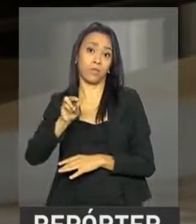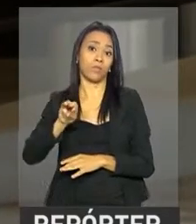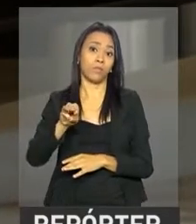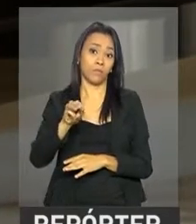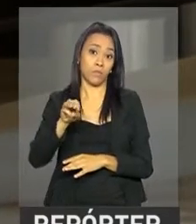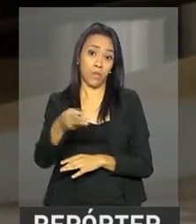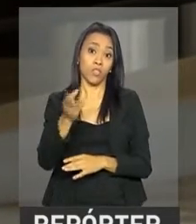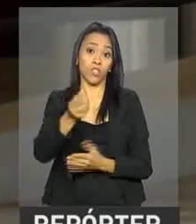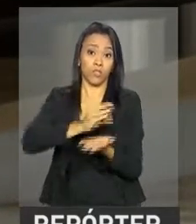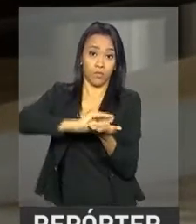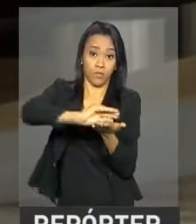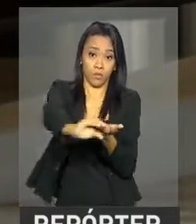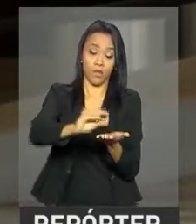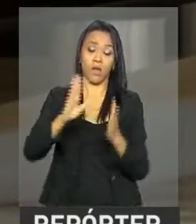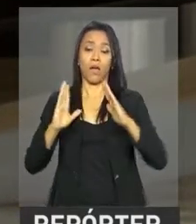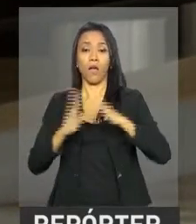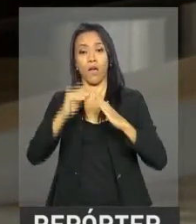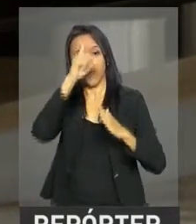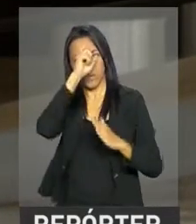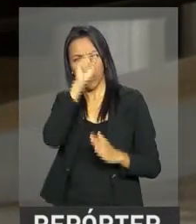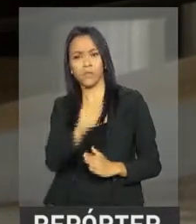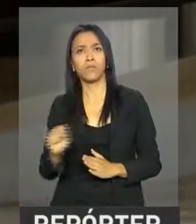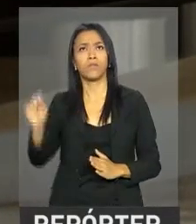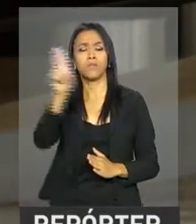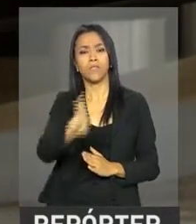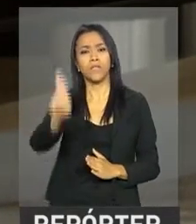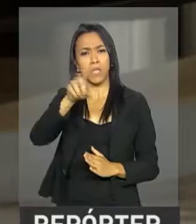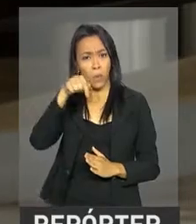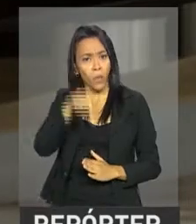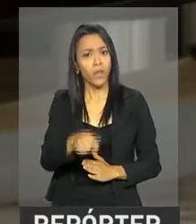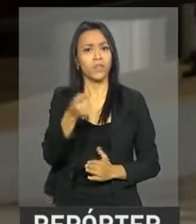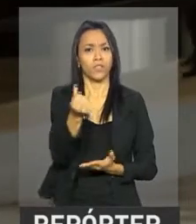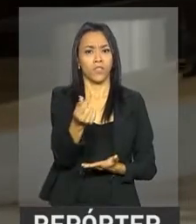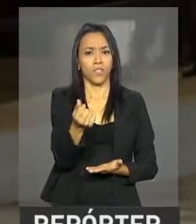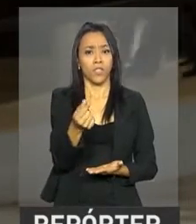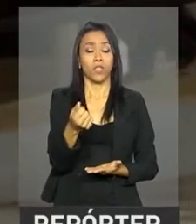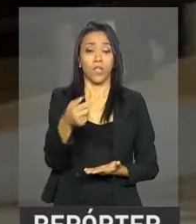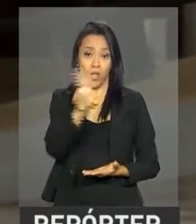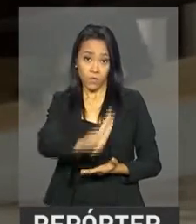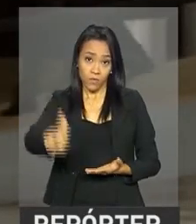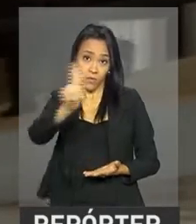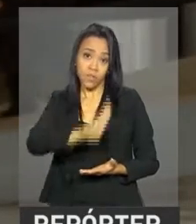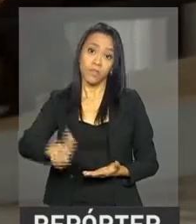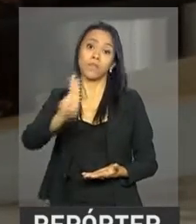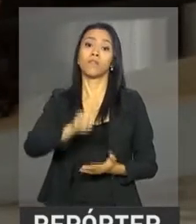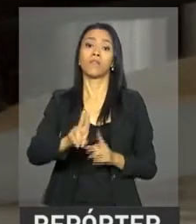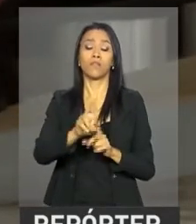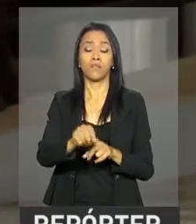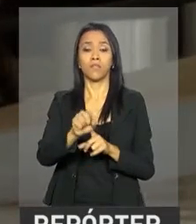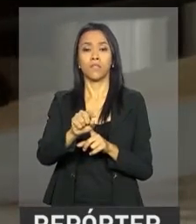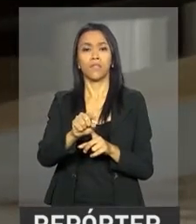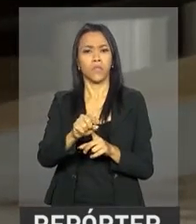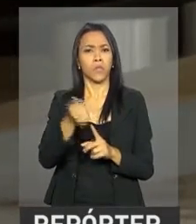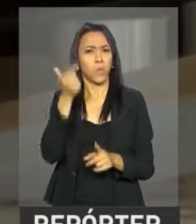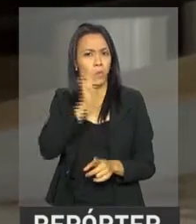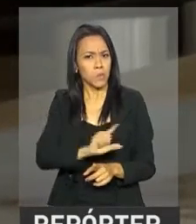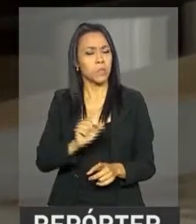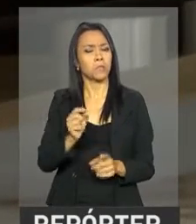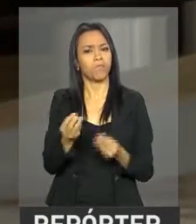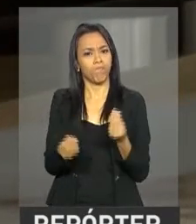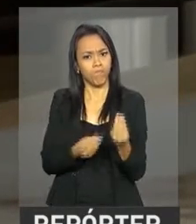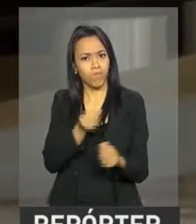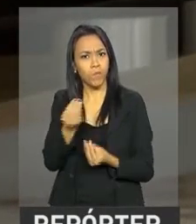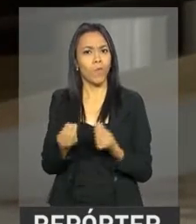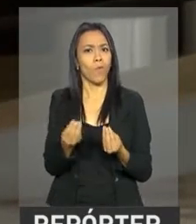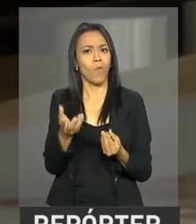hospitais universitários. Com os recursos, as universidades que administram essas instituições ganharam mais capacidade